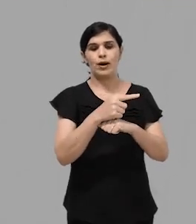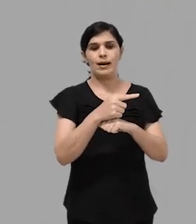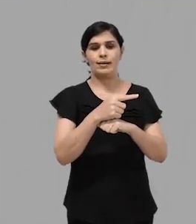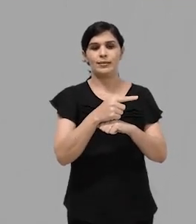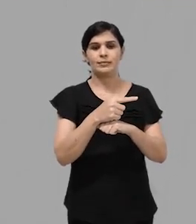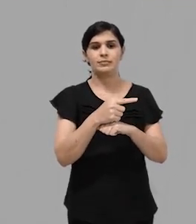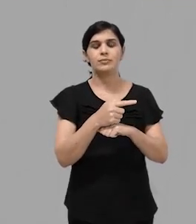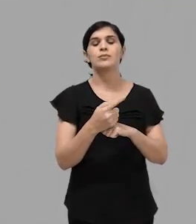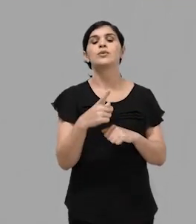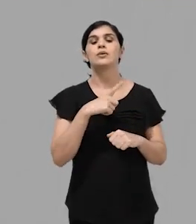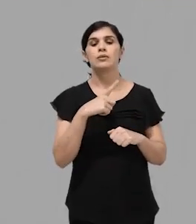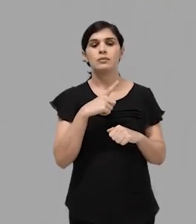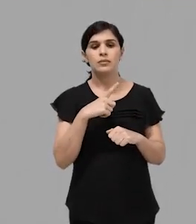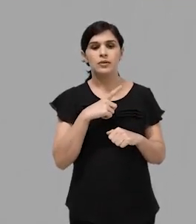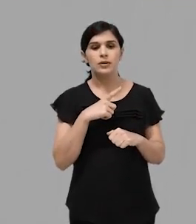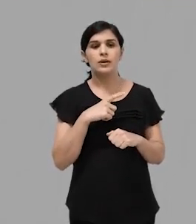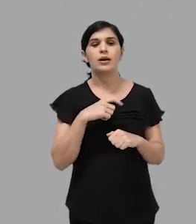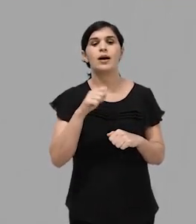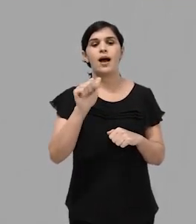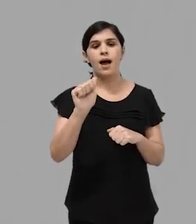afinidade eletrônica ou